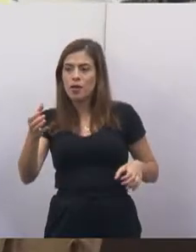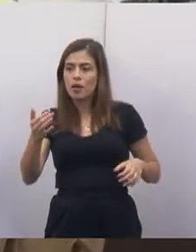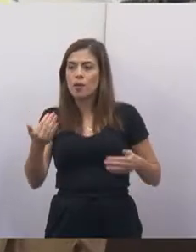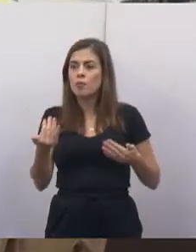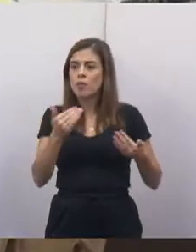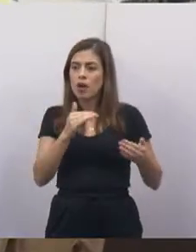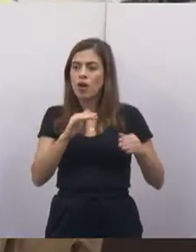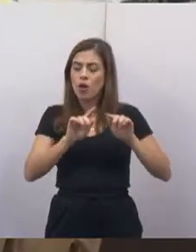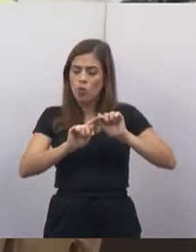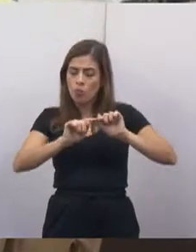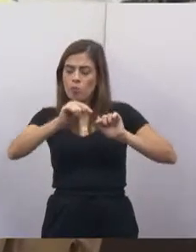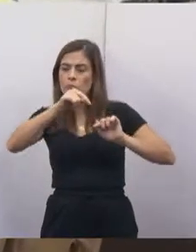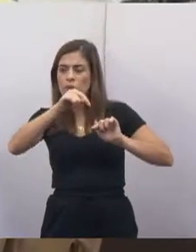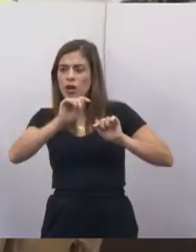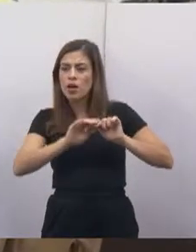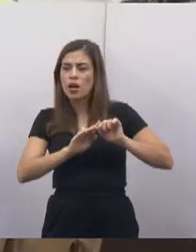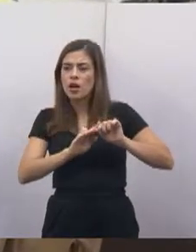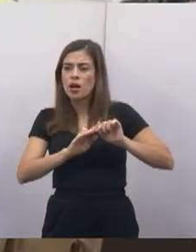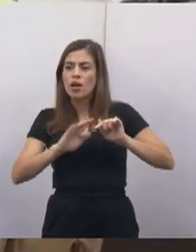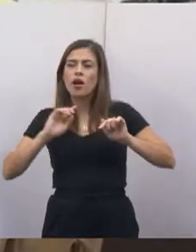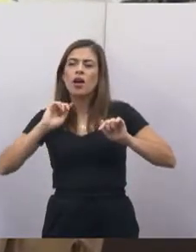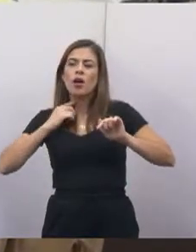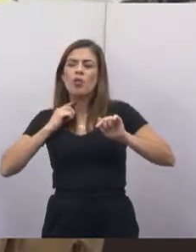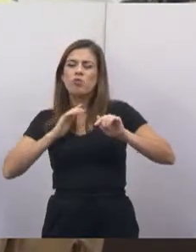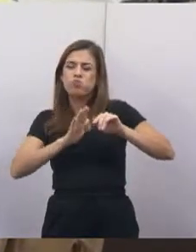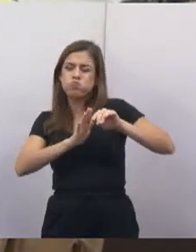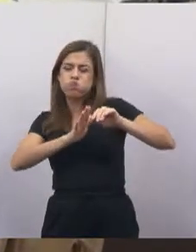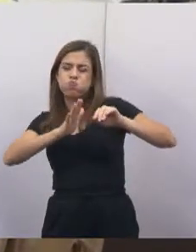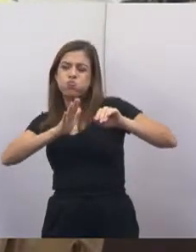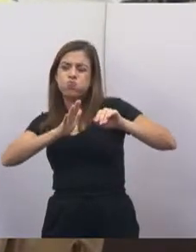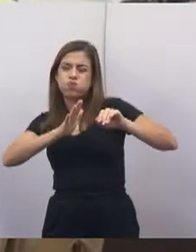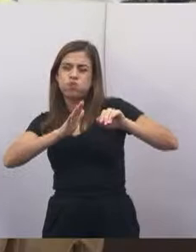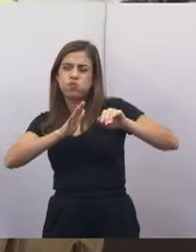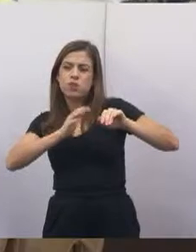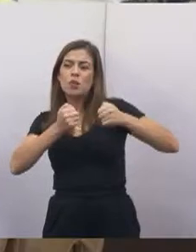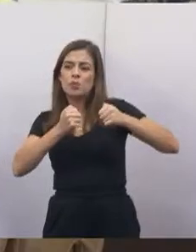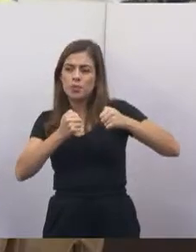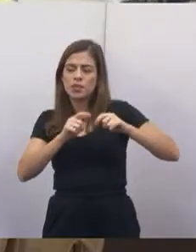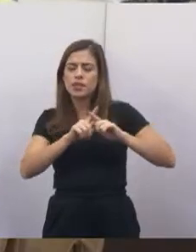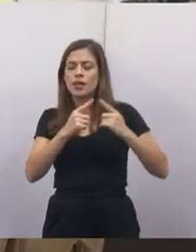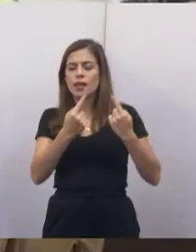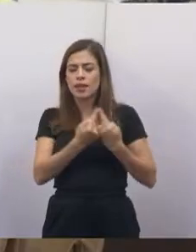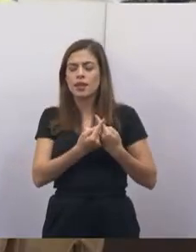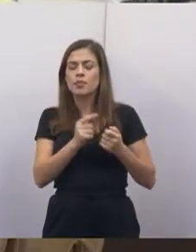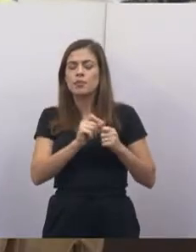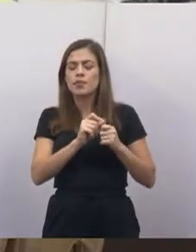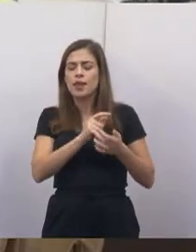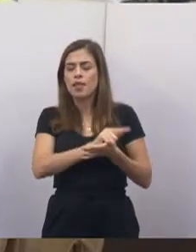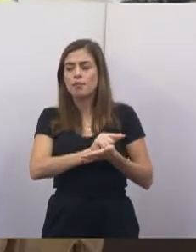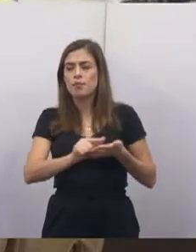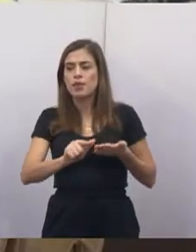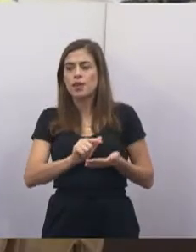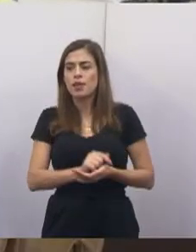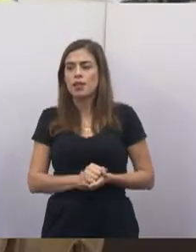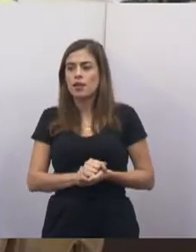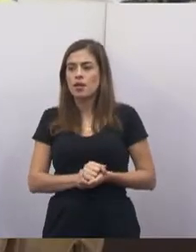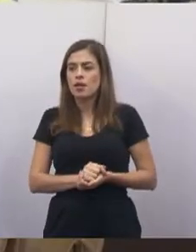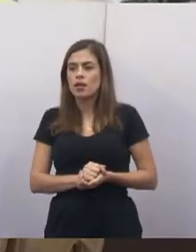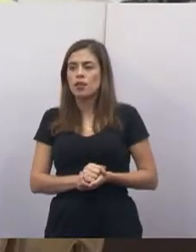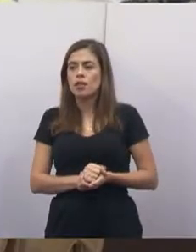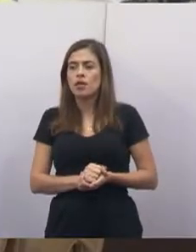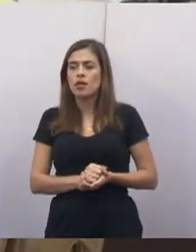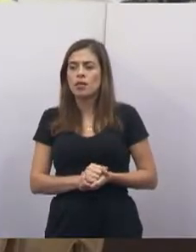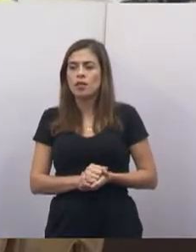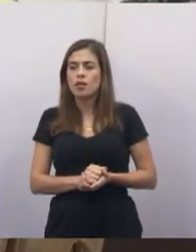coloca um sensor quando aquele bueiro está cheio, aí tem que ir uma equipe para fazer a limpeza.